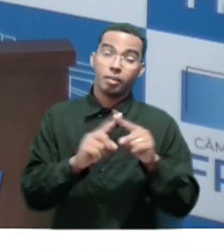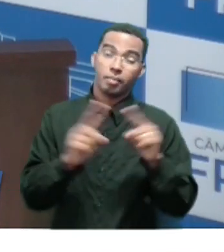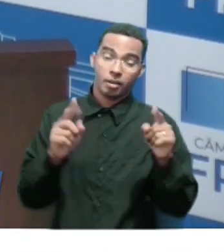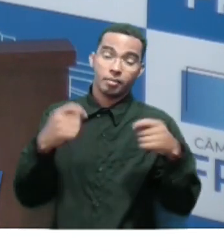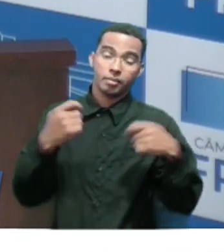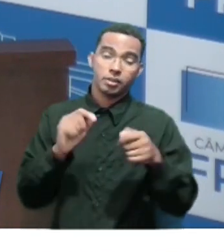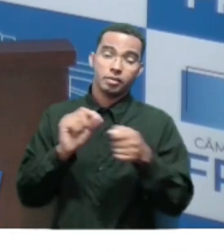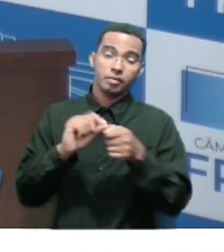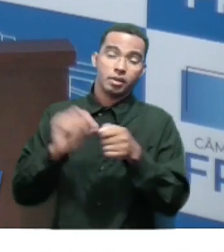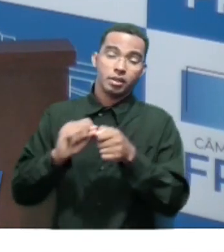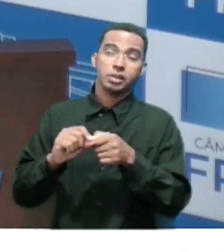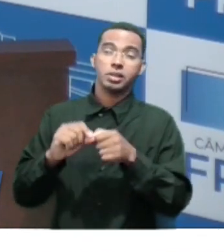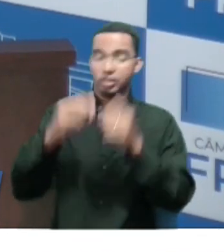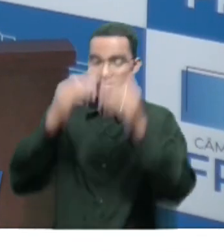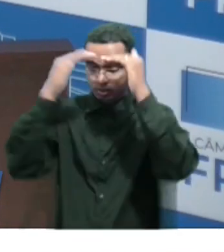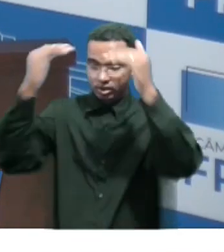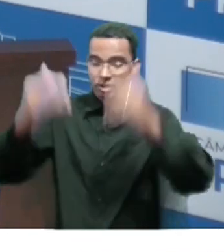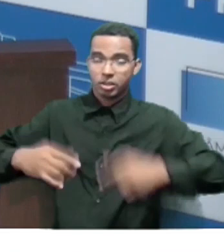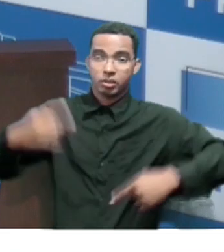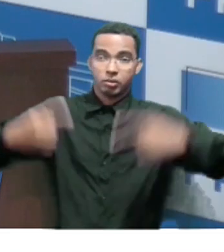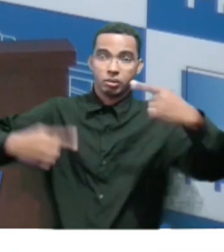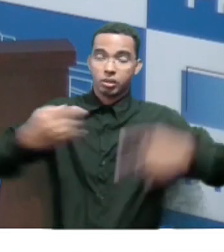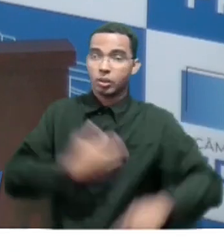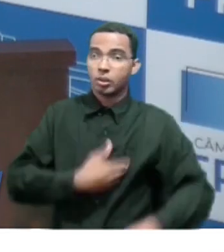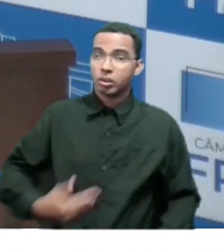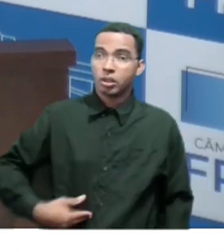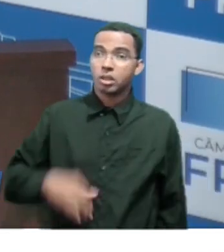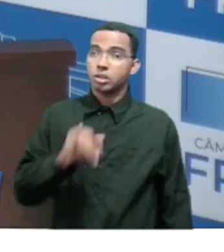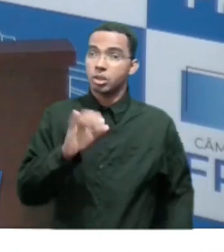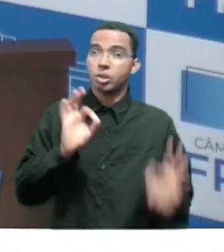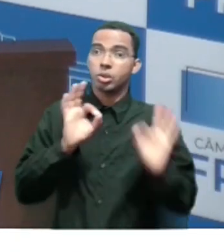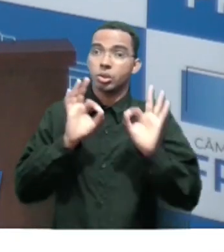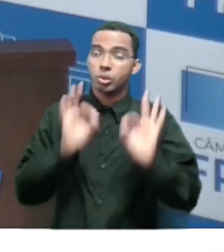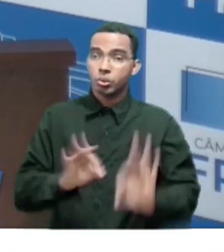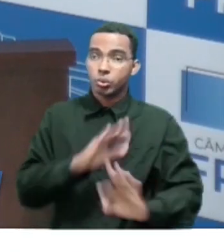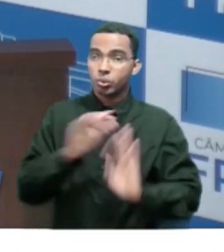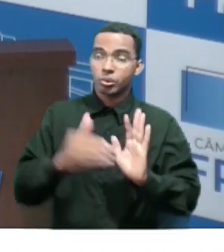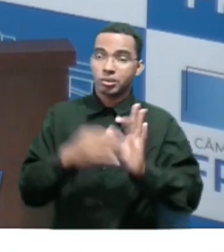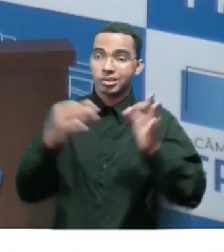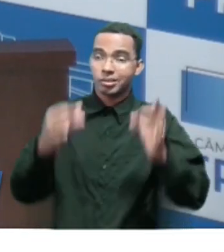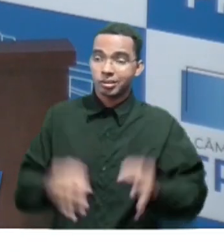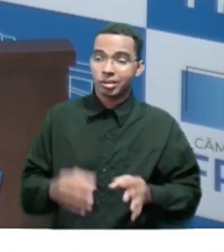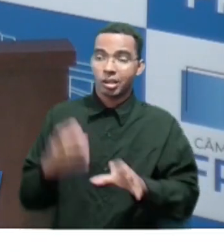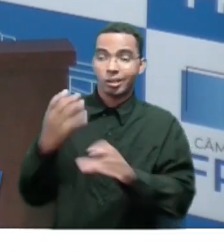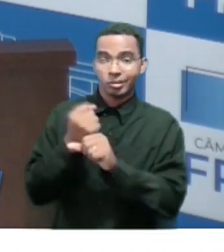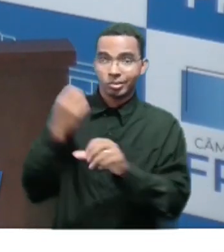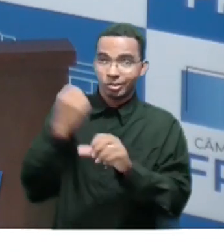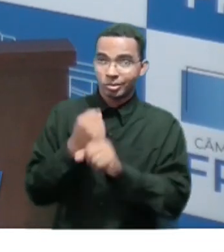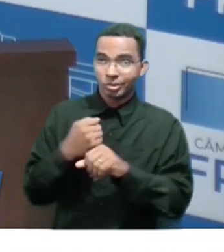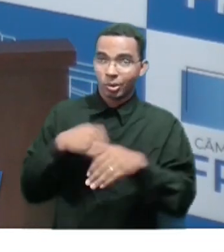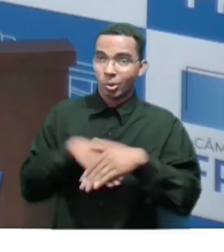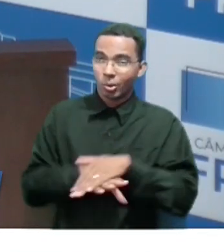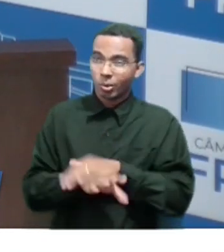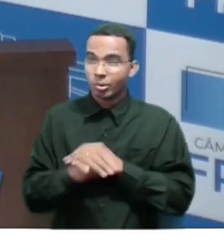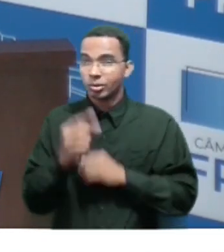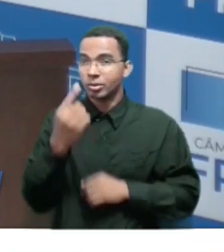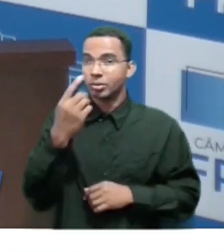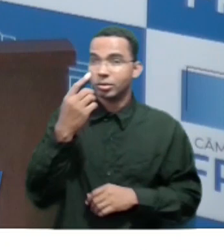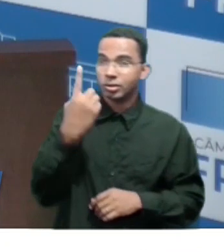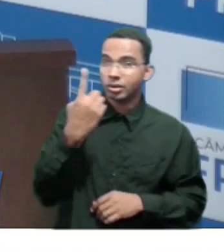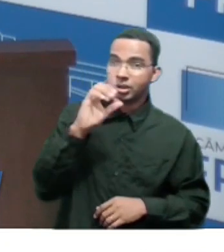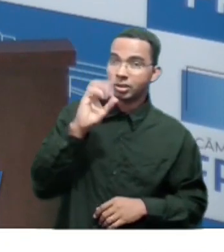as políticas públicas. Se tivesse tudo redondinho e sobrando quase 100 milhões no